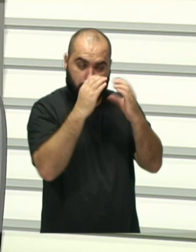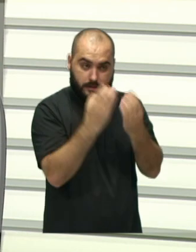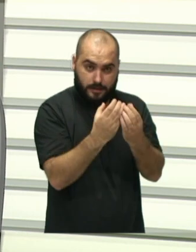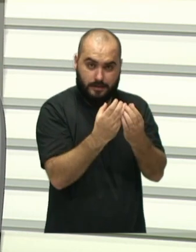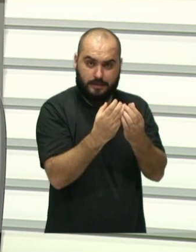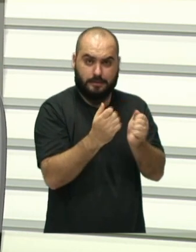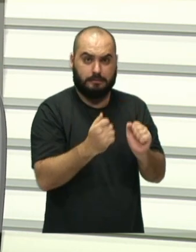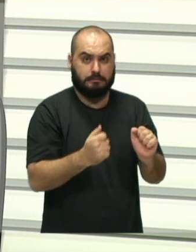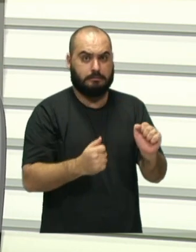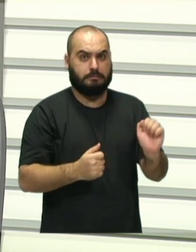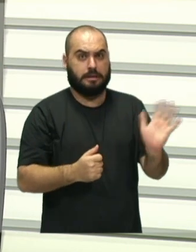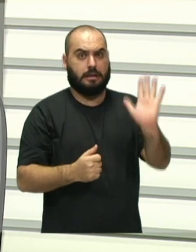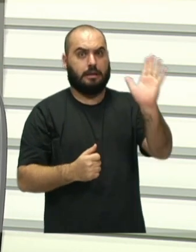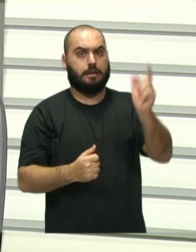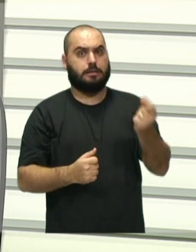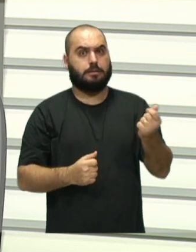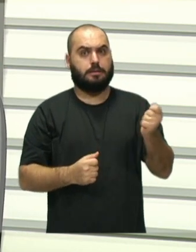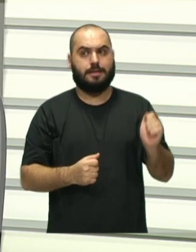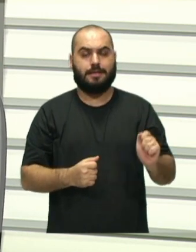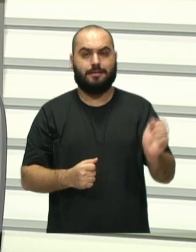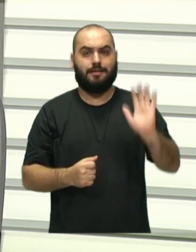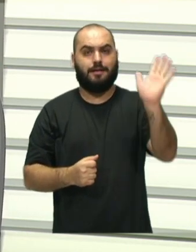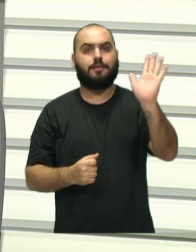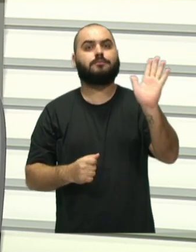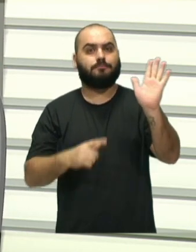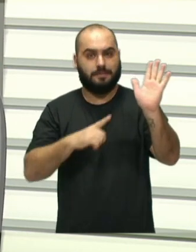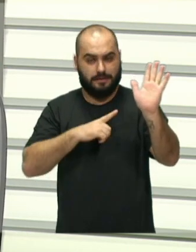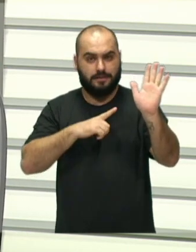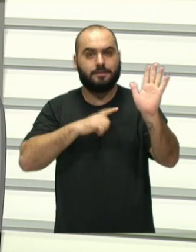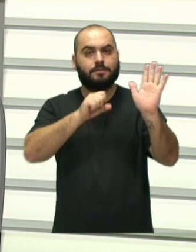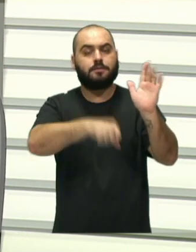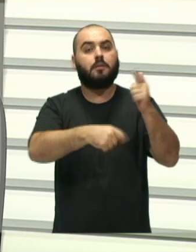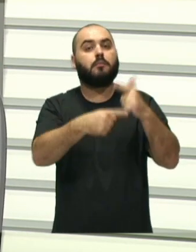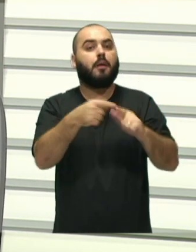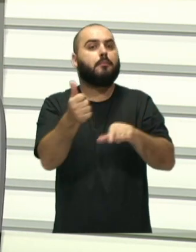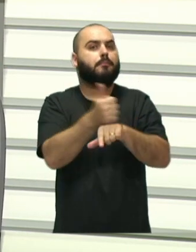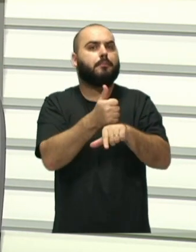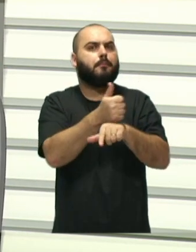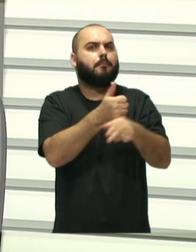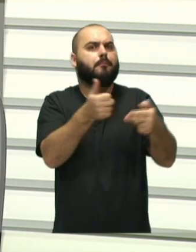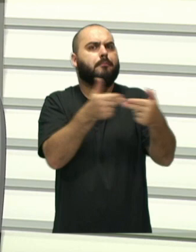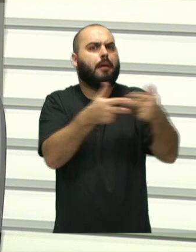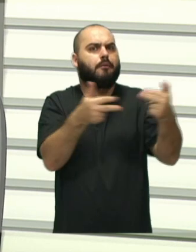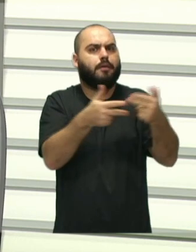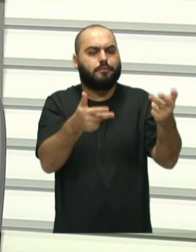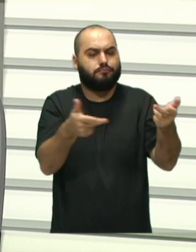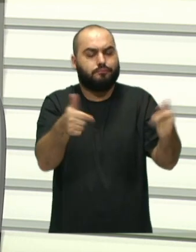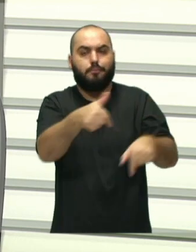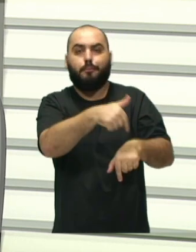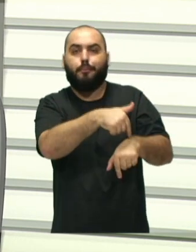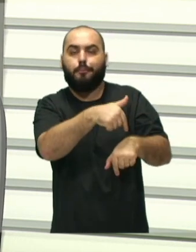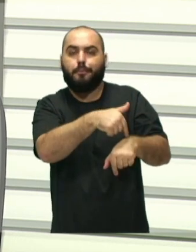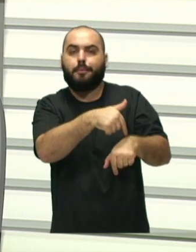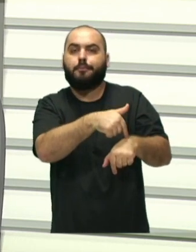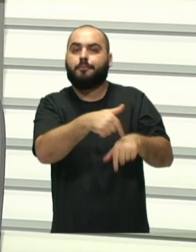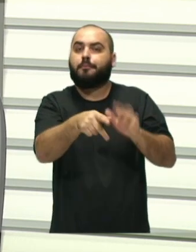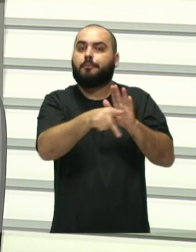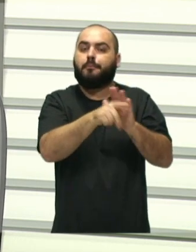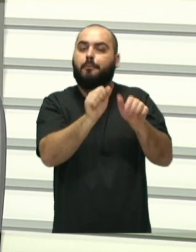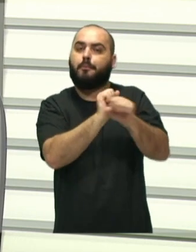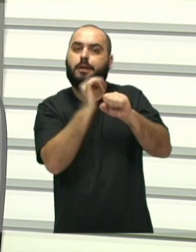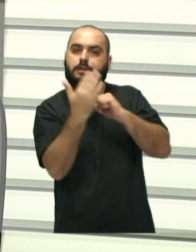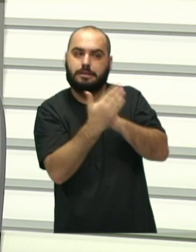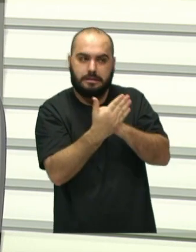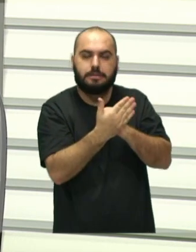estrutura de profissionais que lá seja então uma das questões muito Severa que agora não anemia é a questão no próprio postei